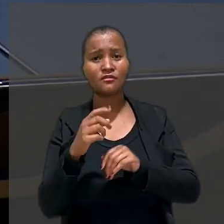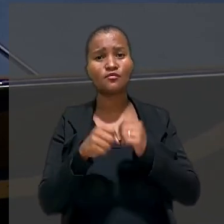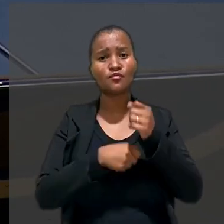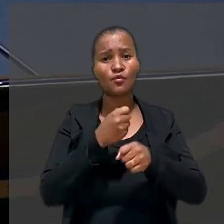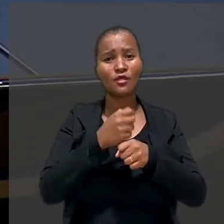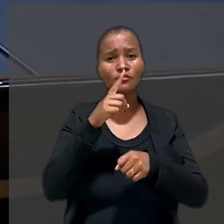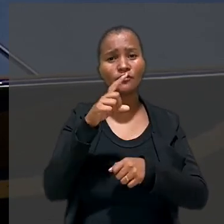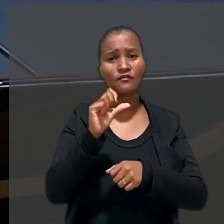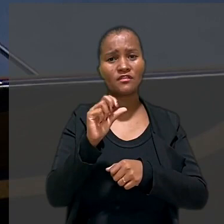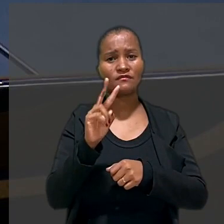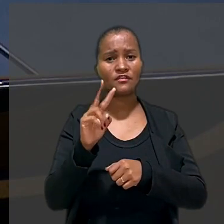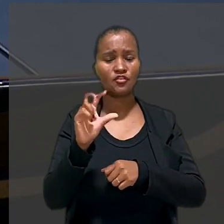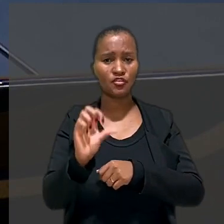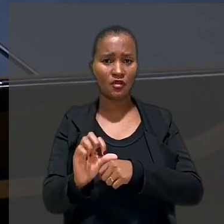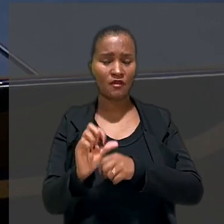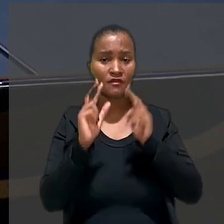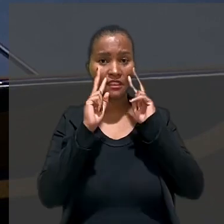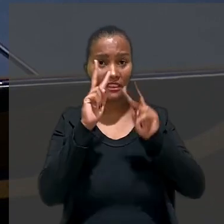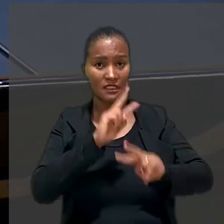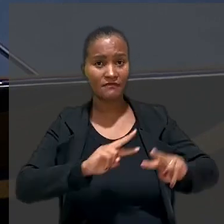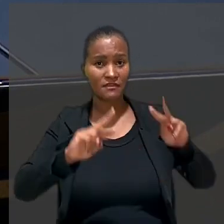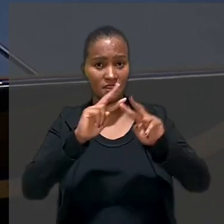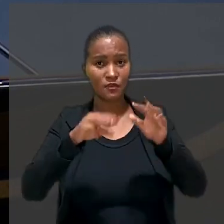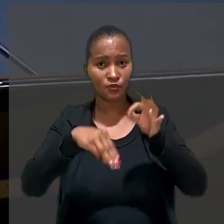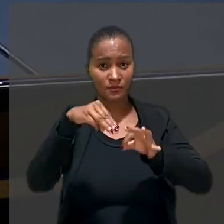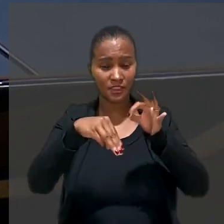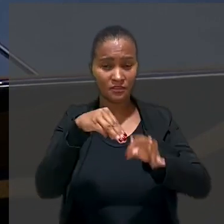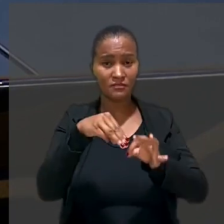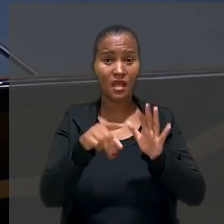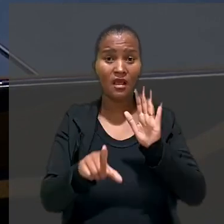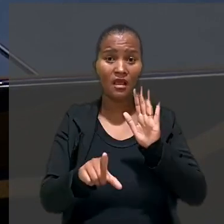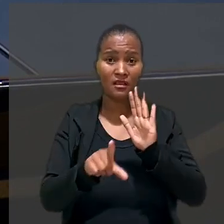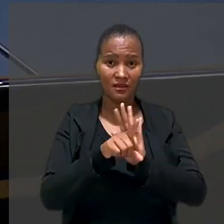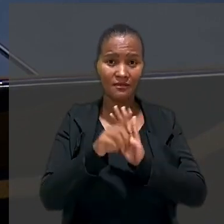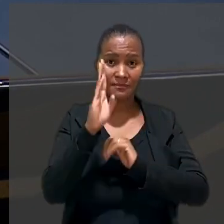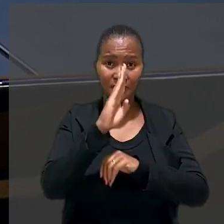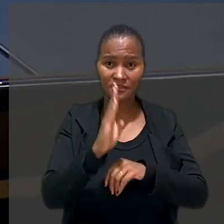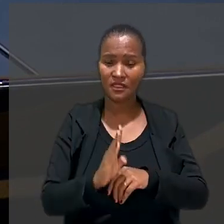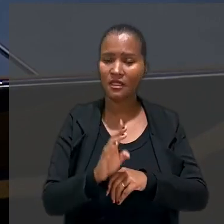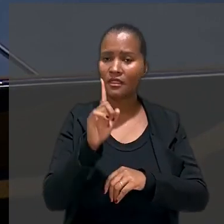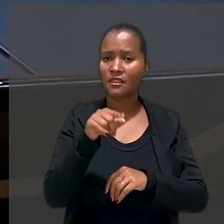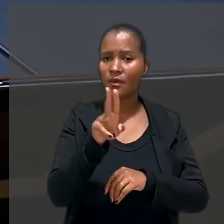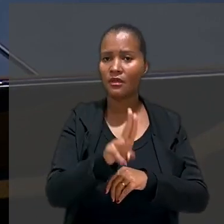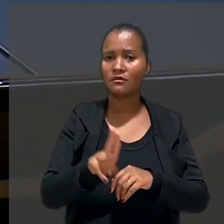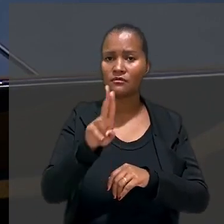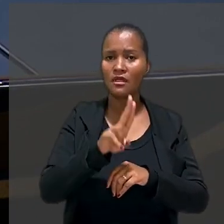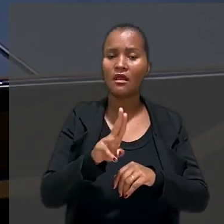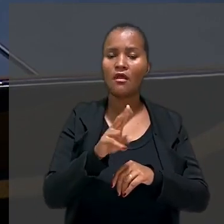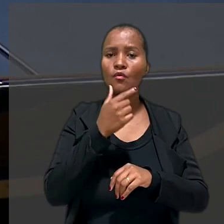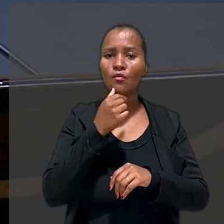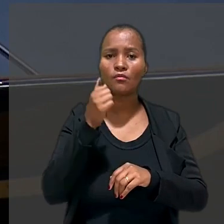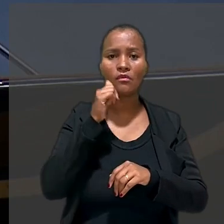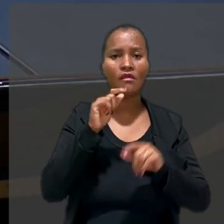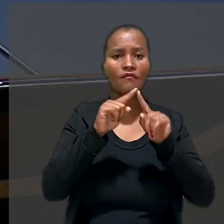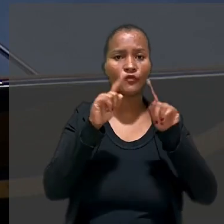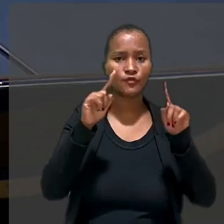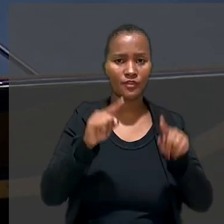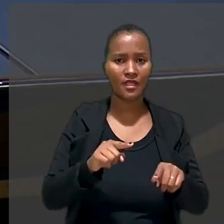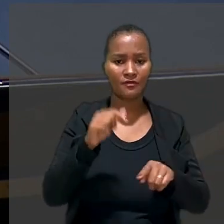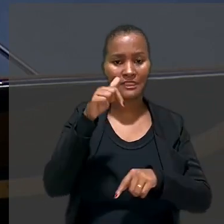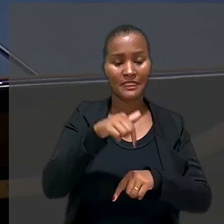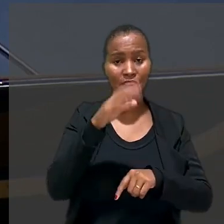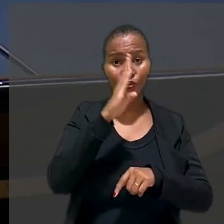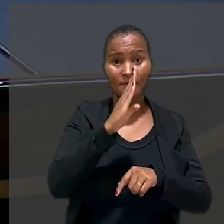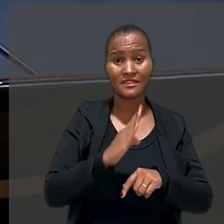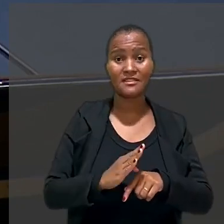18.871, de 1929. Na visão do ministro, a legislação brasileira não é aplicável às empregadas e